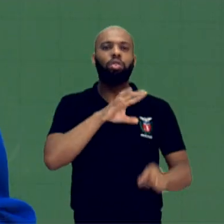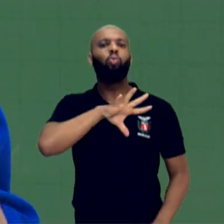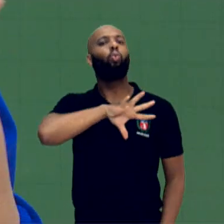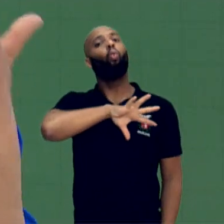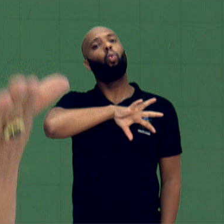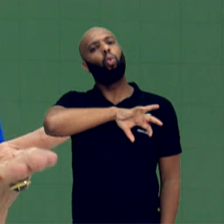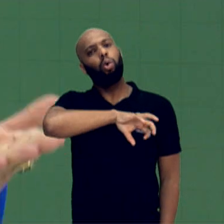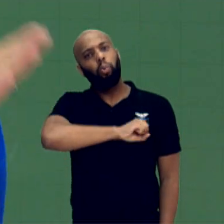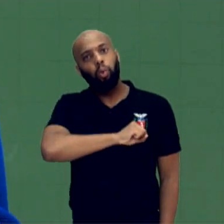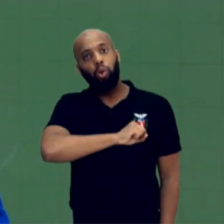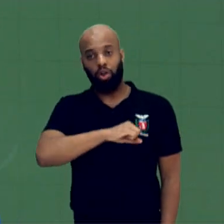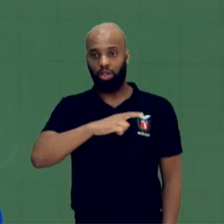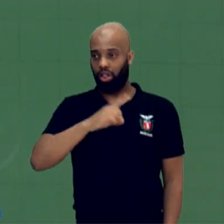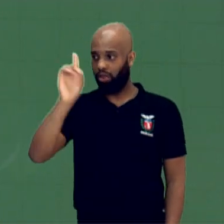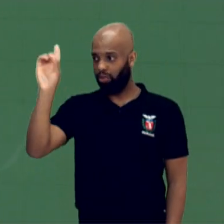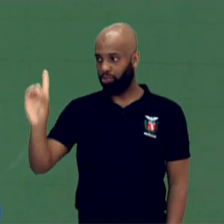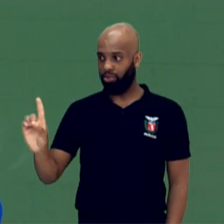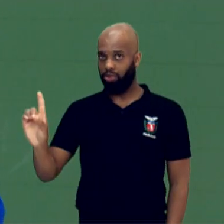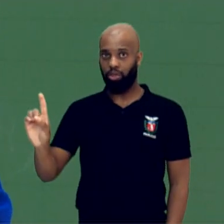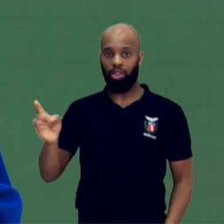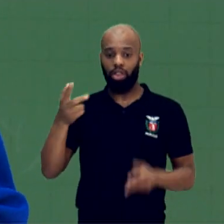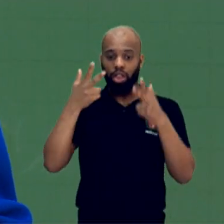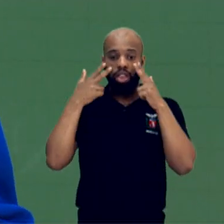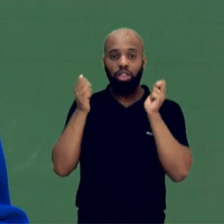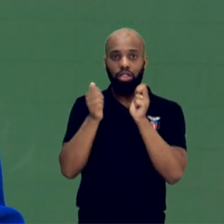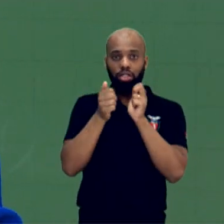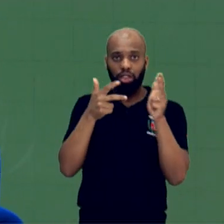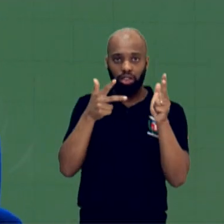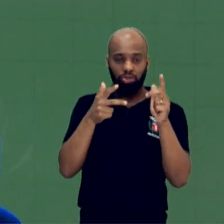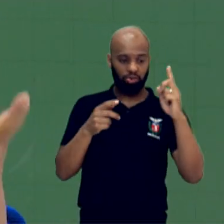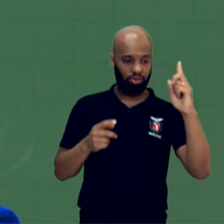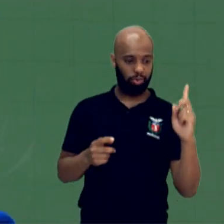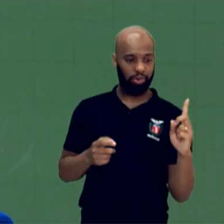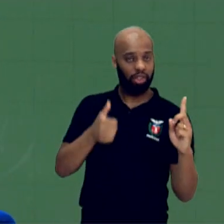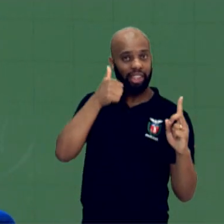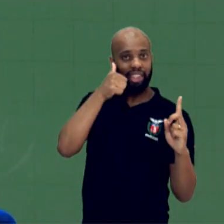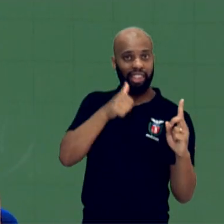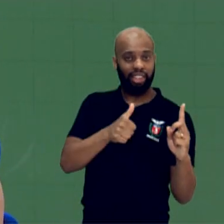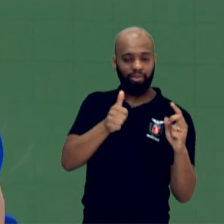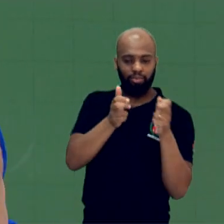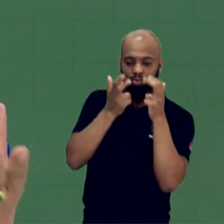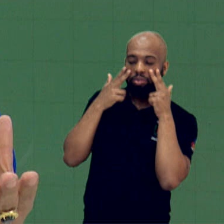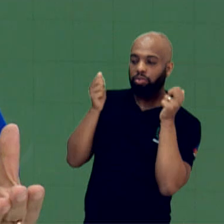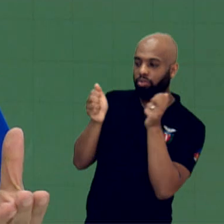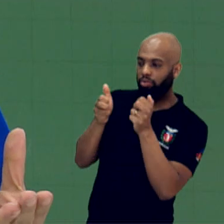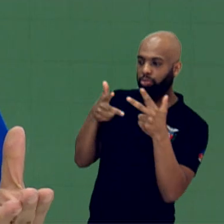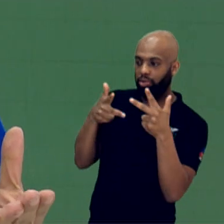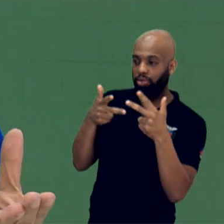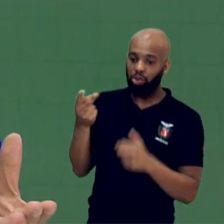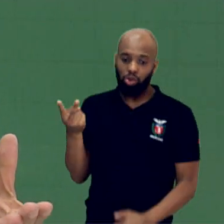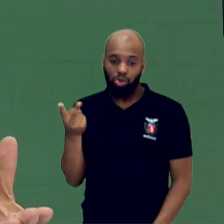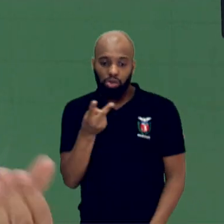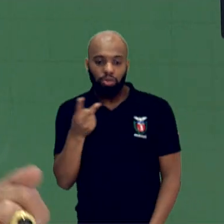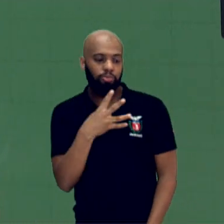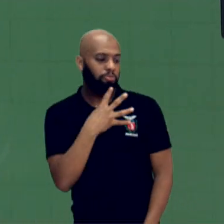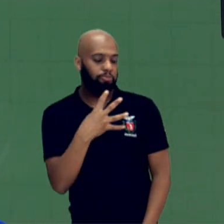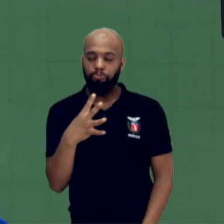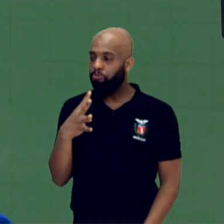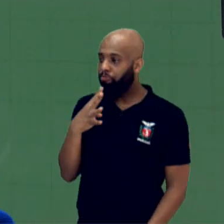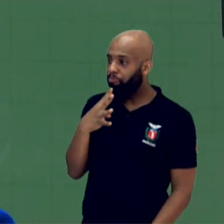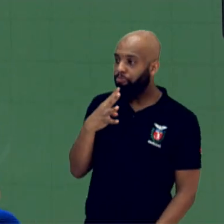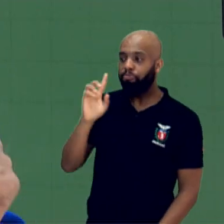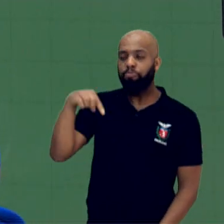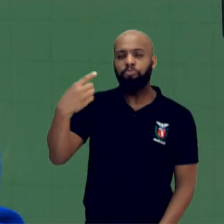amor entre um índio e uma índia. Porém, eles se conheceram e mais tarde eles descobriram